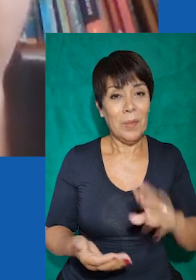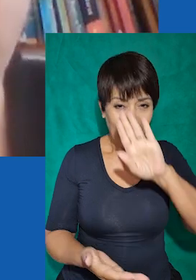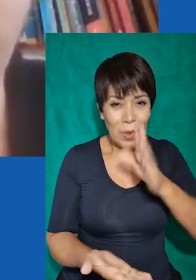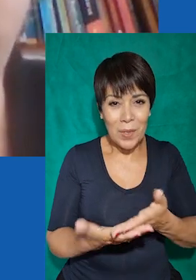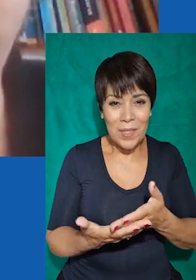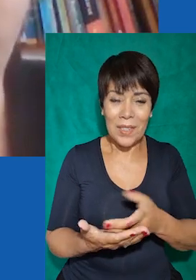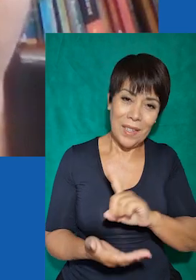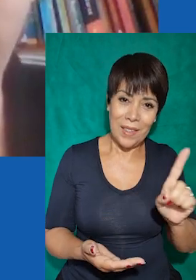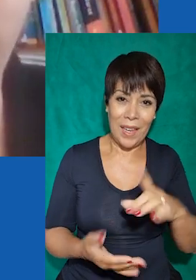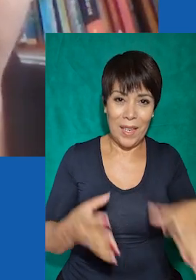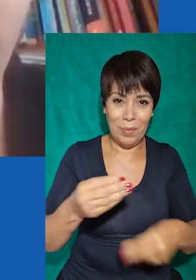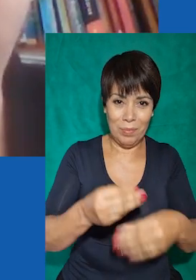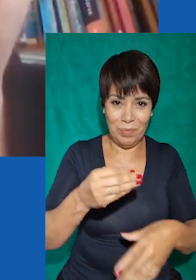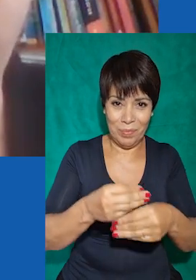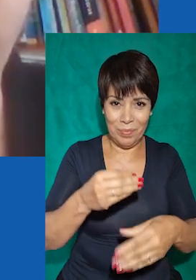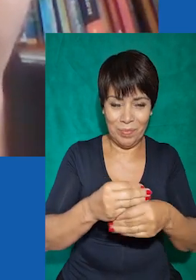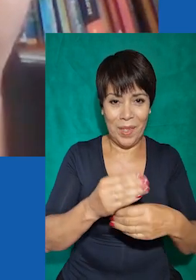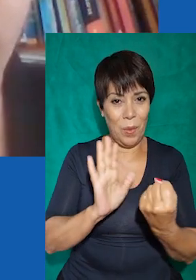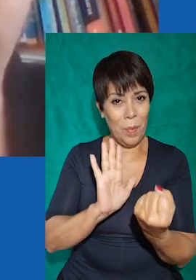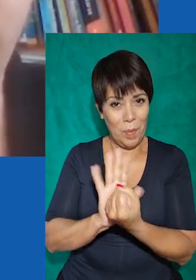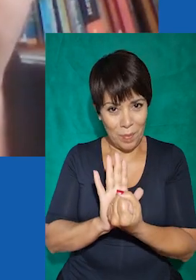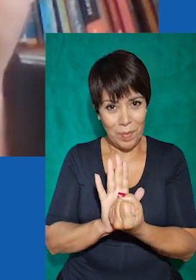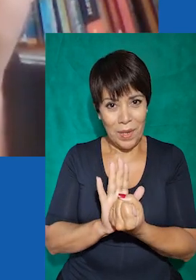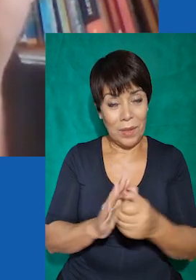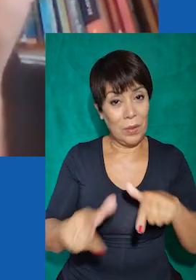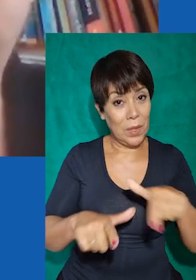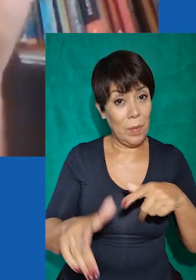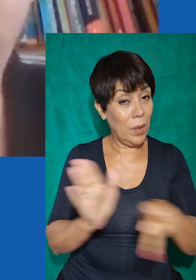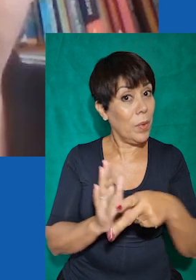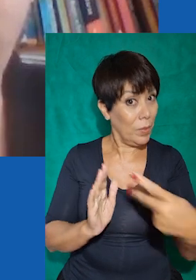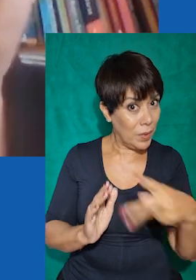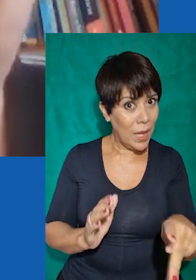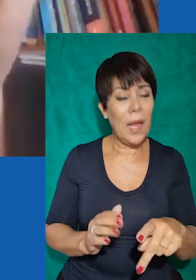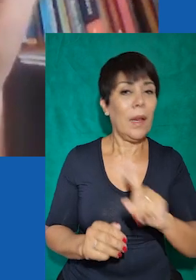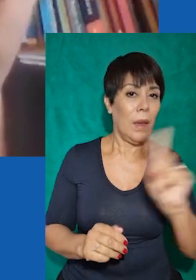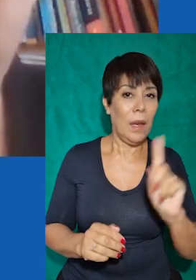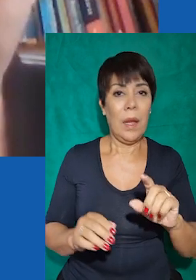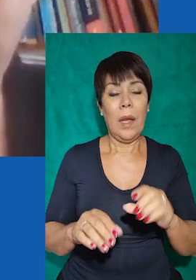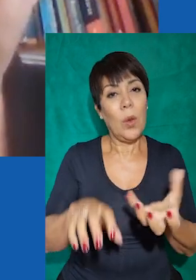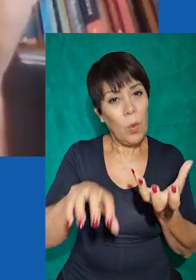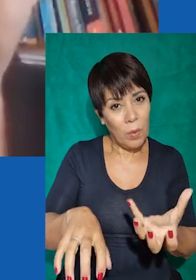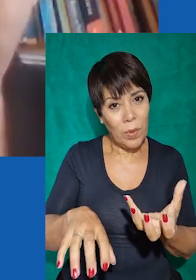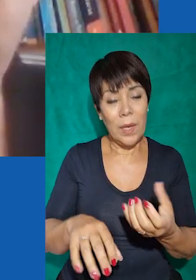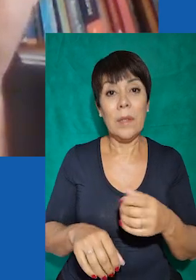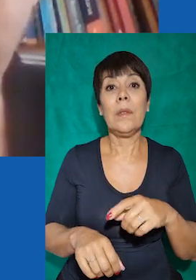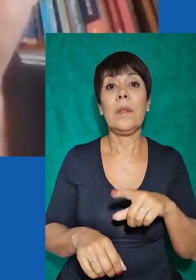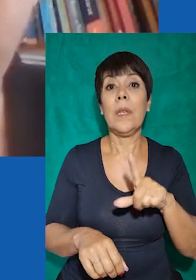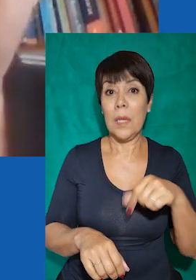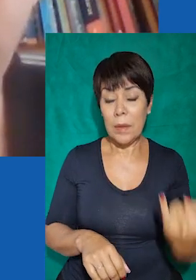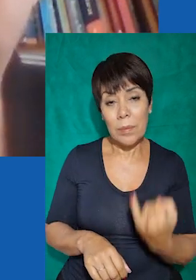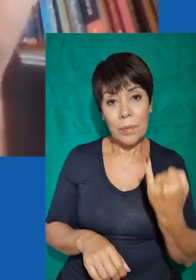certeza ela vai arrolar os marcos da sua atividade no Congresso, que são muito importantes. Só